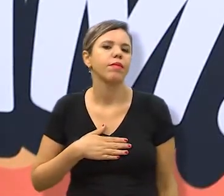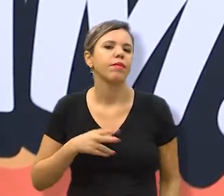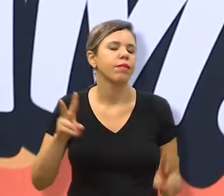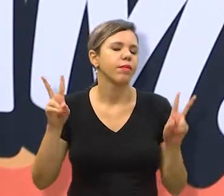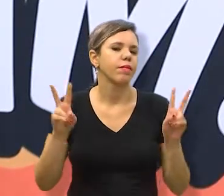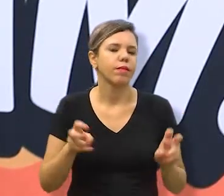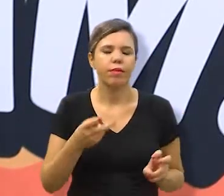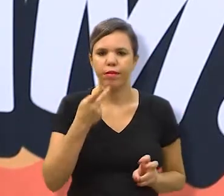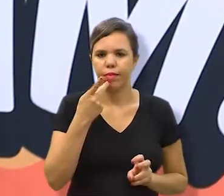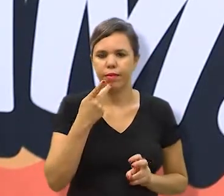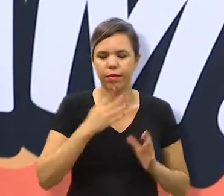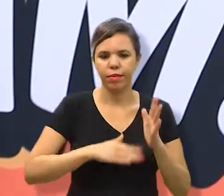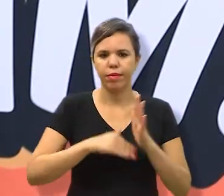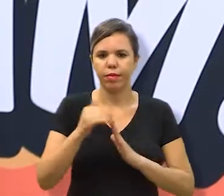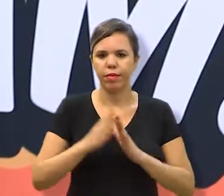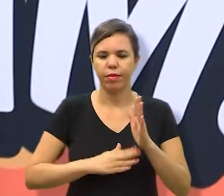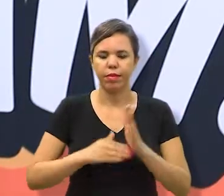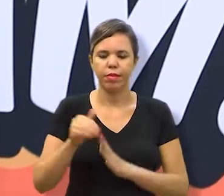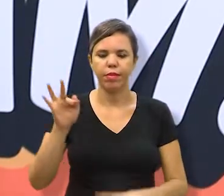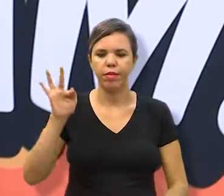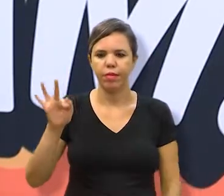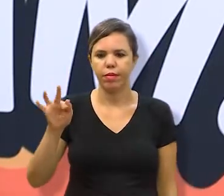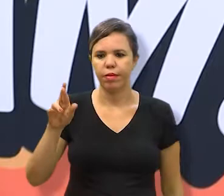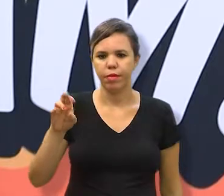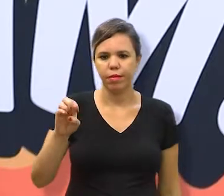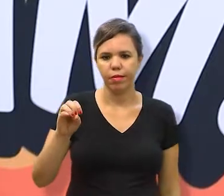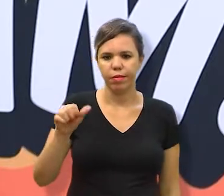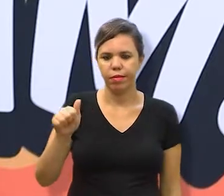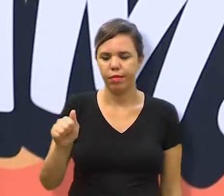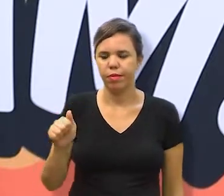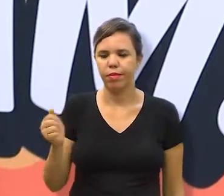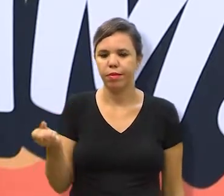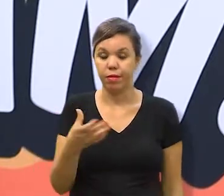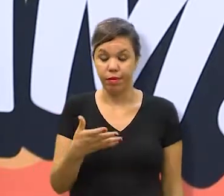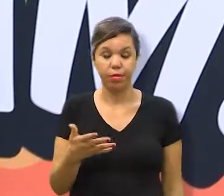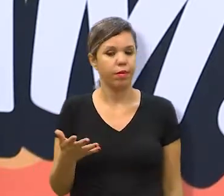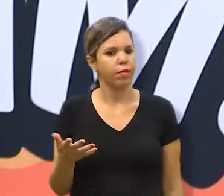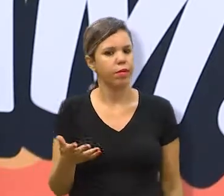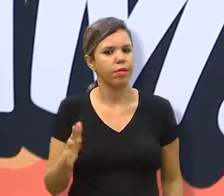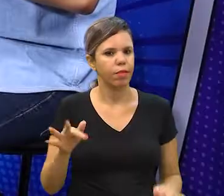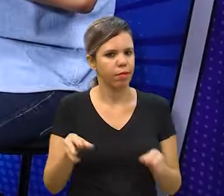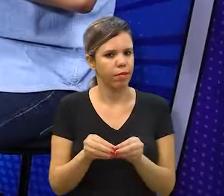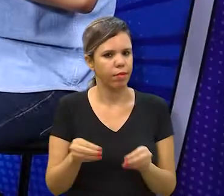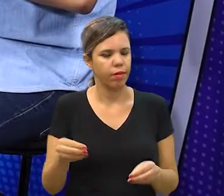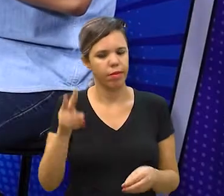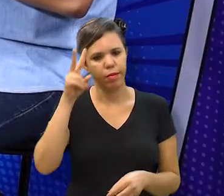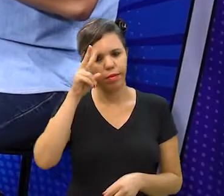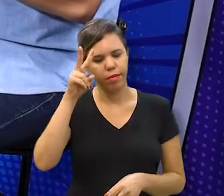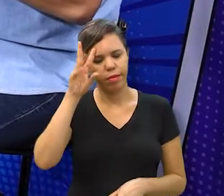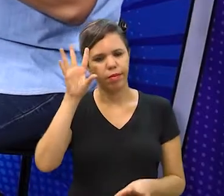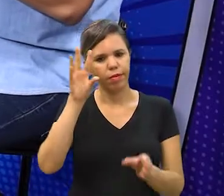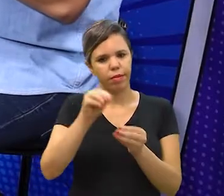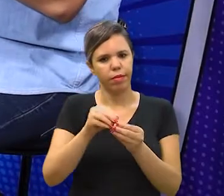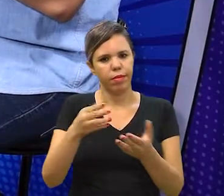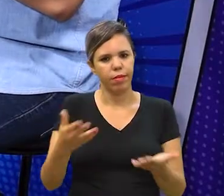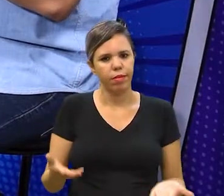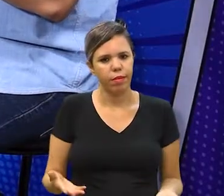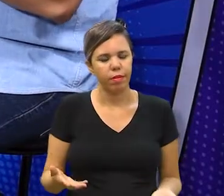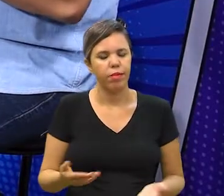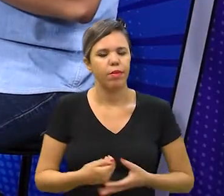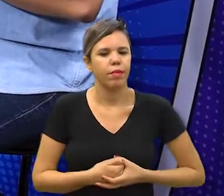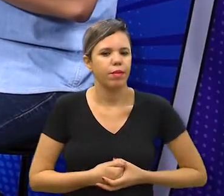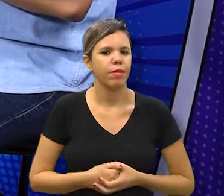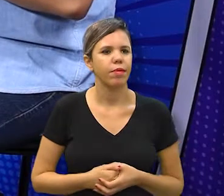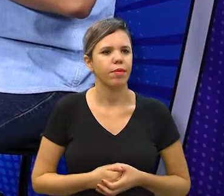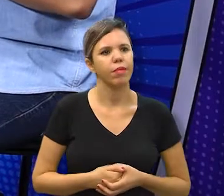vamos falar sobre Tinta Fresca, parte final, mas antes eu queria recapitular, né? Vamos fazer um